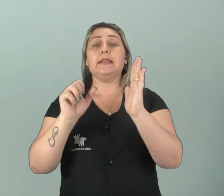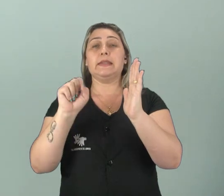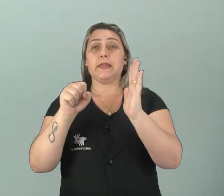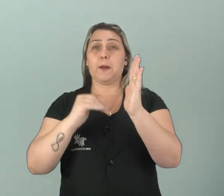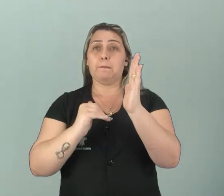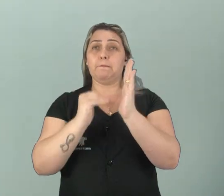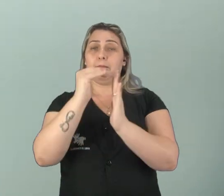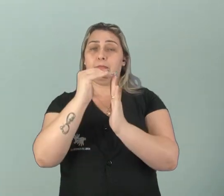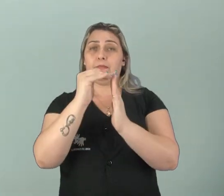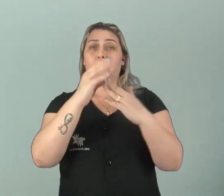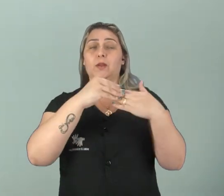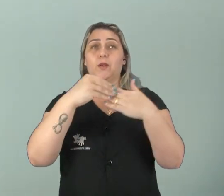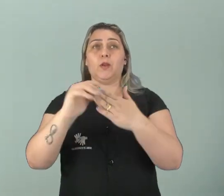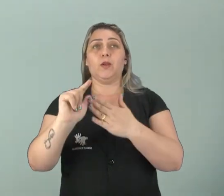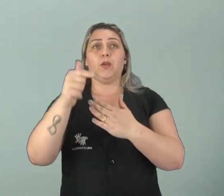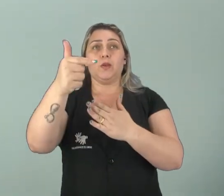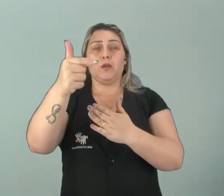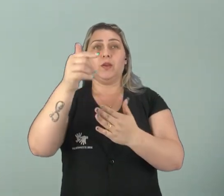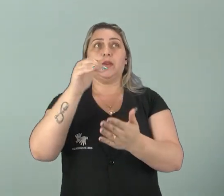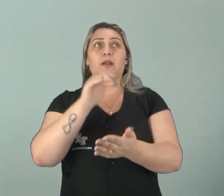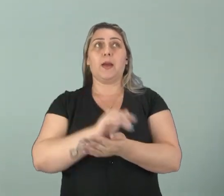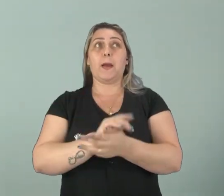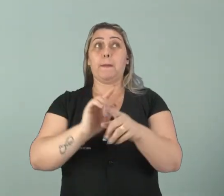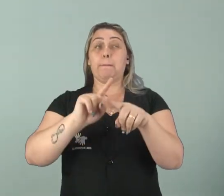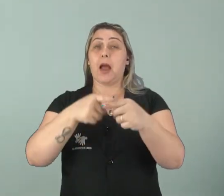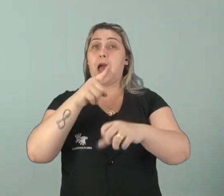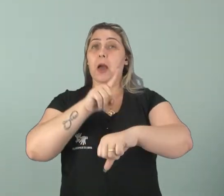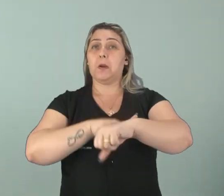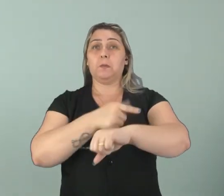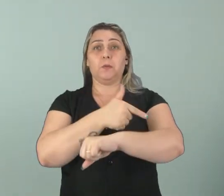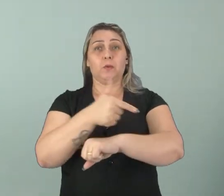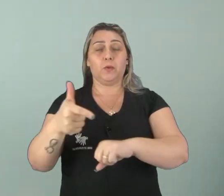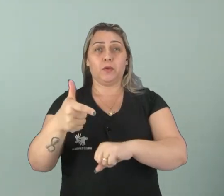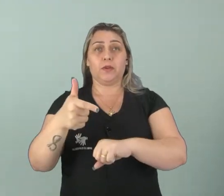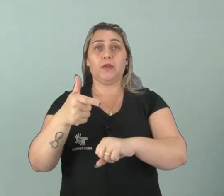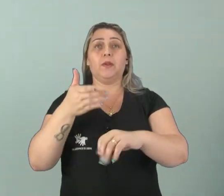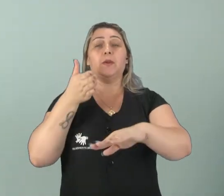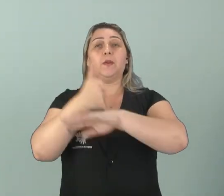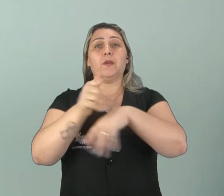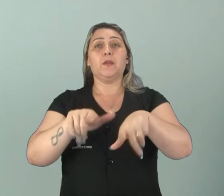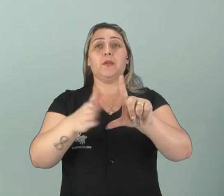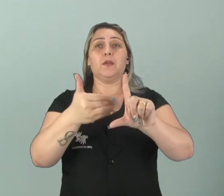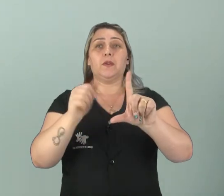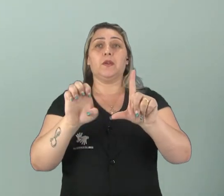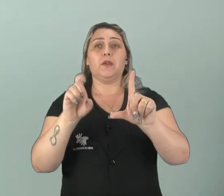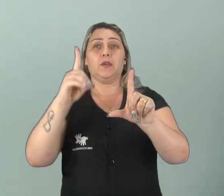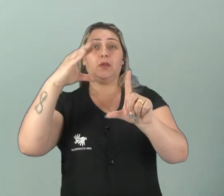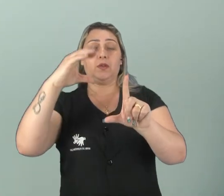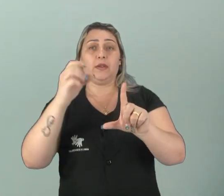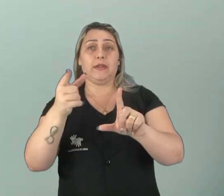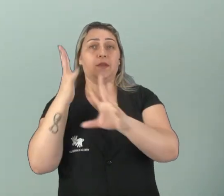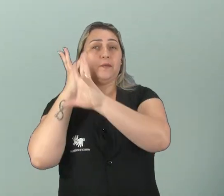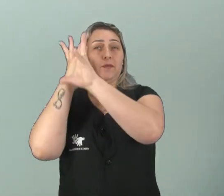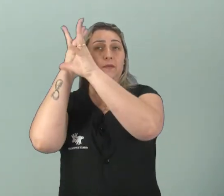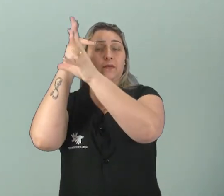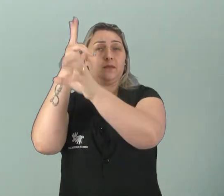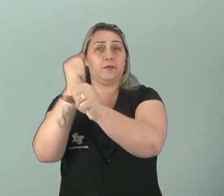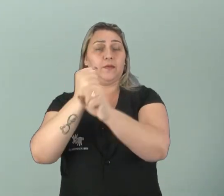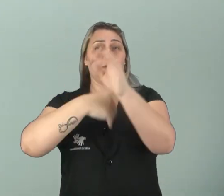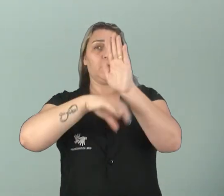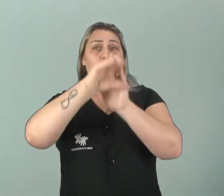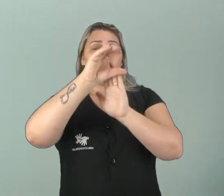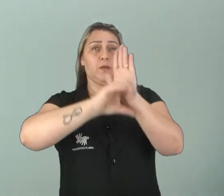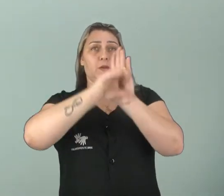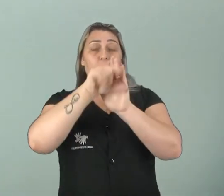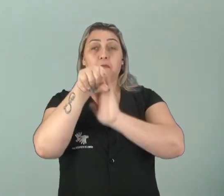opção B. Eu trouxe outra questão, mas não vai dar tempo, eu vou pedir que você acesse a plataforma Eduque, porque assim você revisa esse